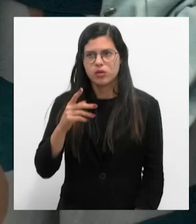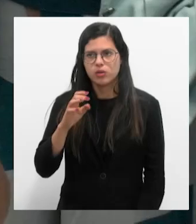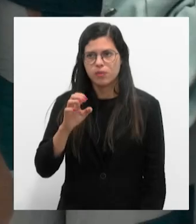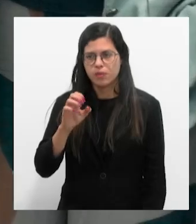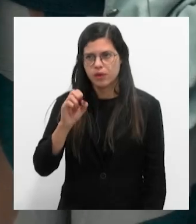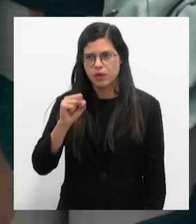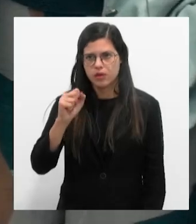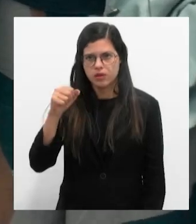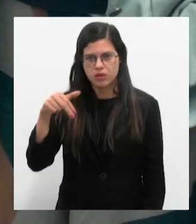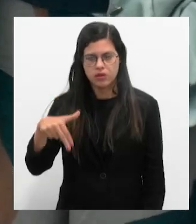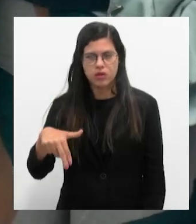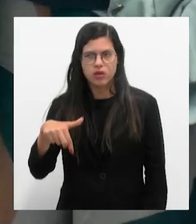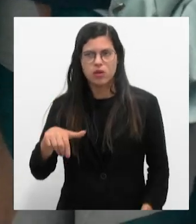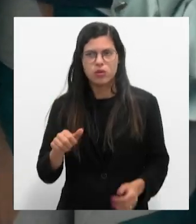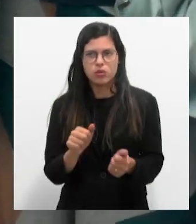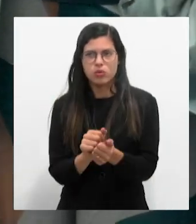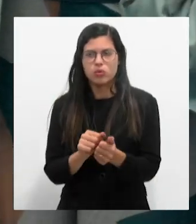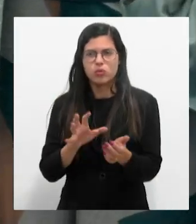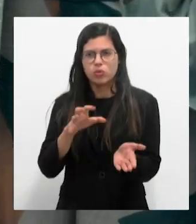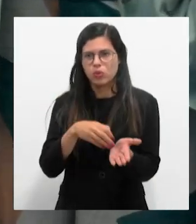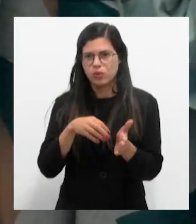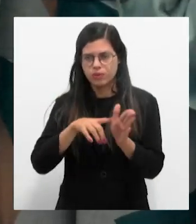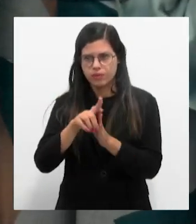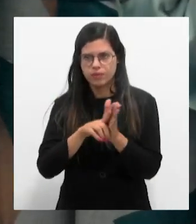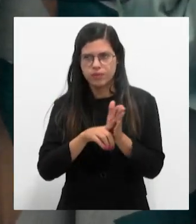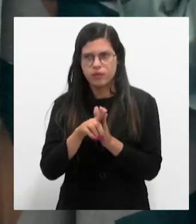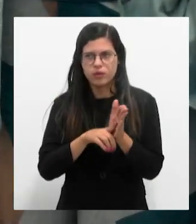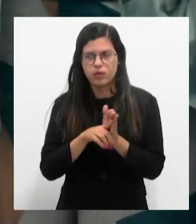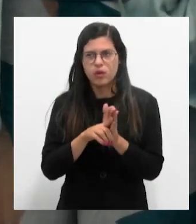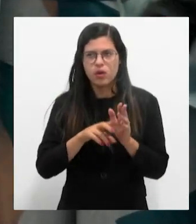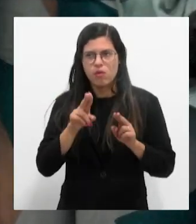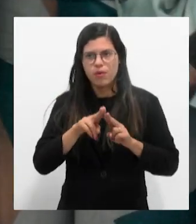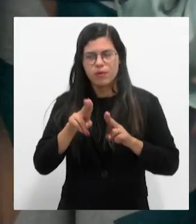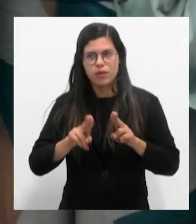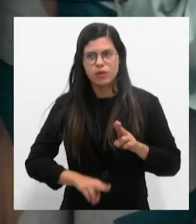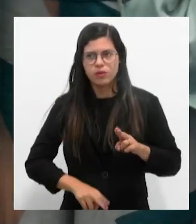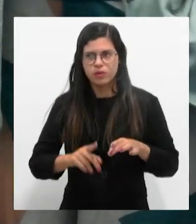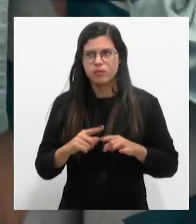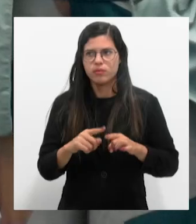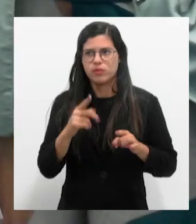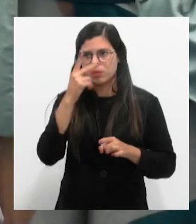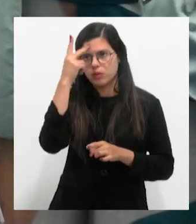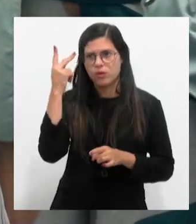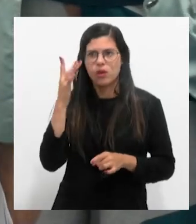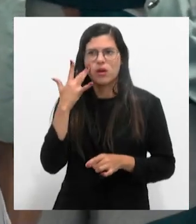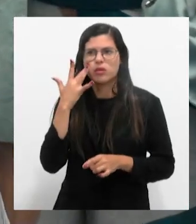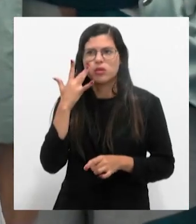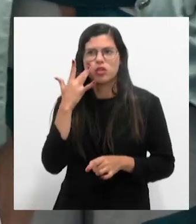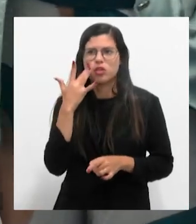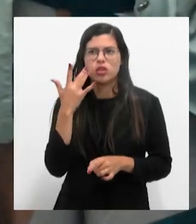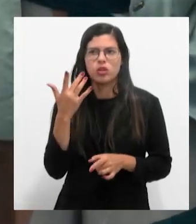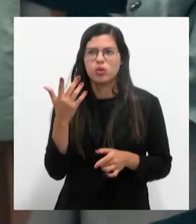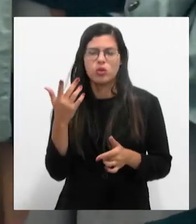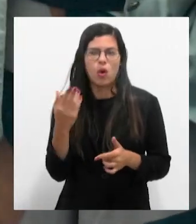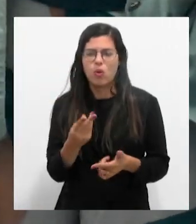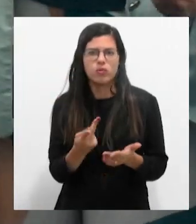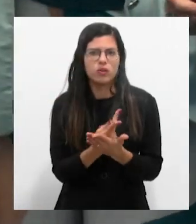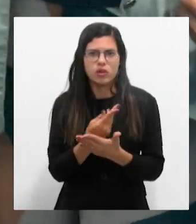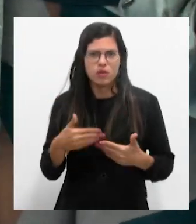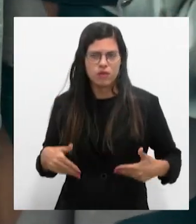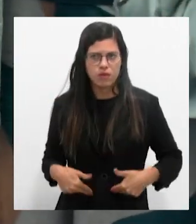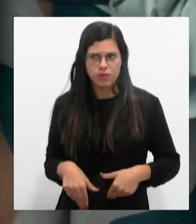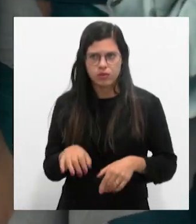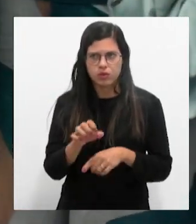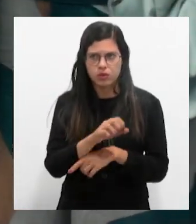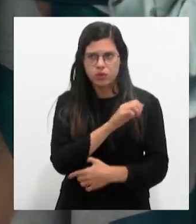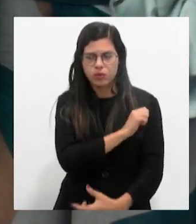um núcleo de pesquisa da UFRJ, e ainda assim muitas pessoas acham que não existe fome no Estado do Rio de Janeiro.